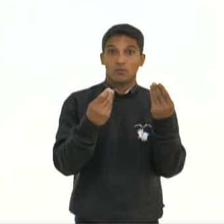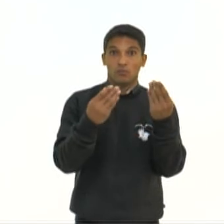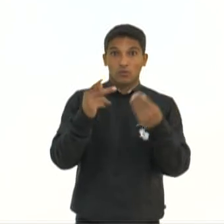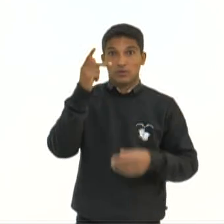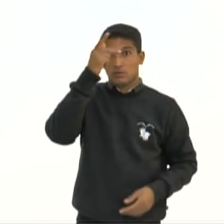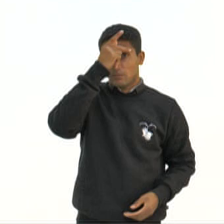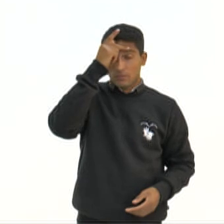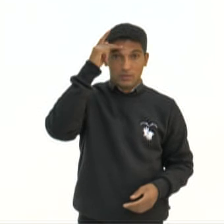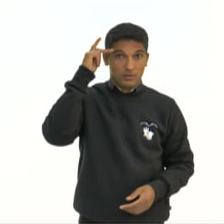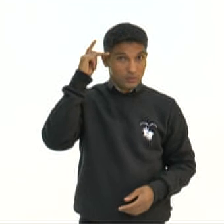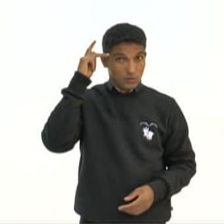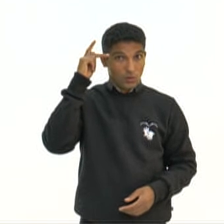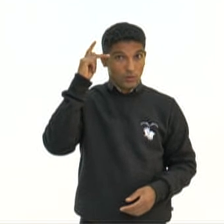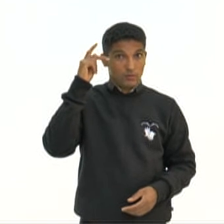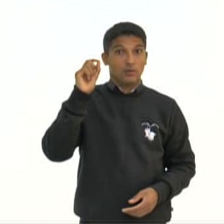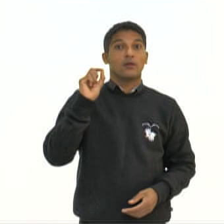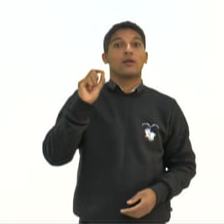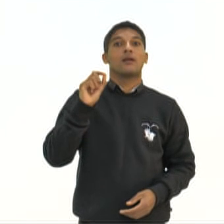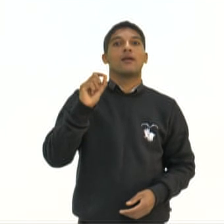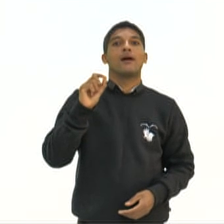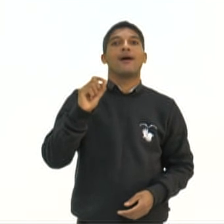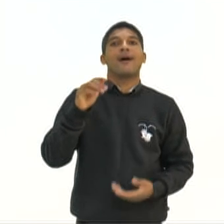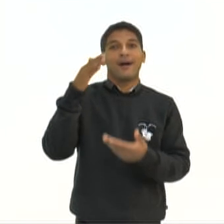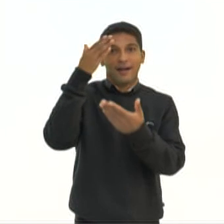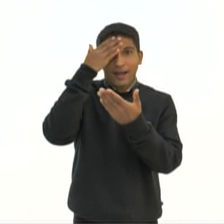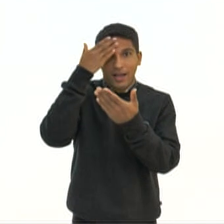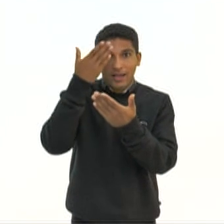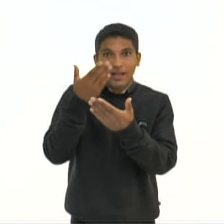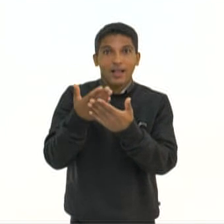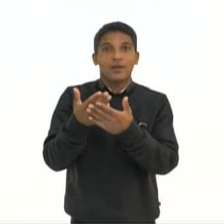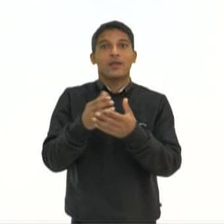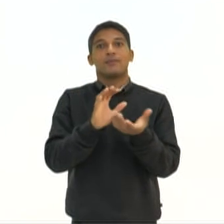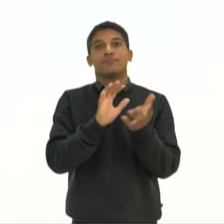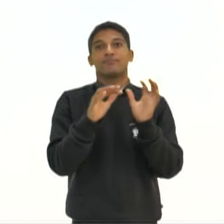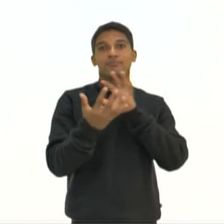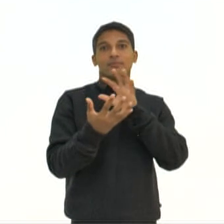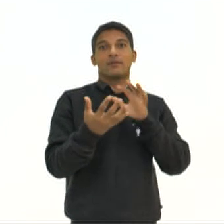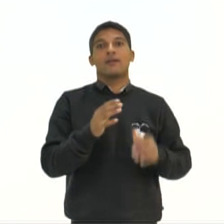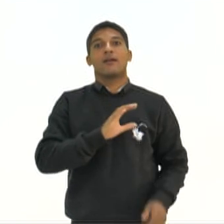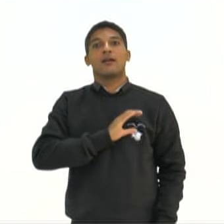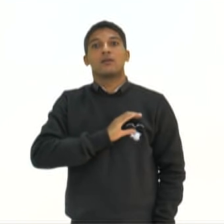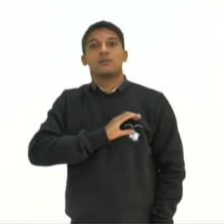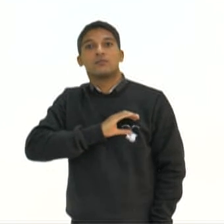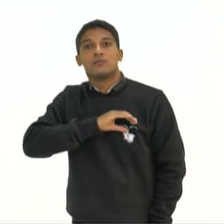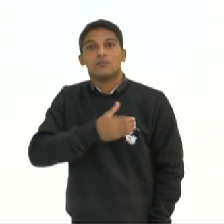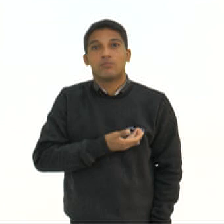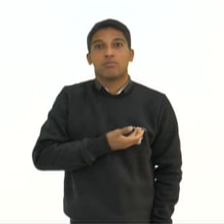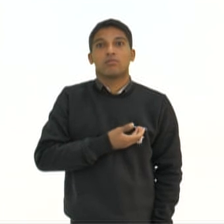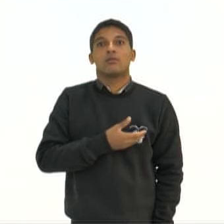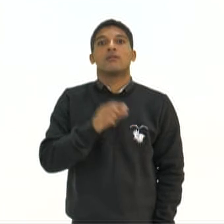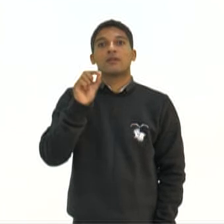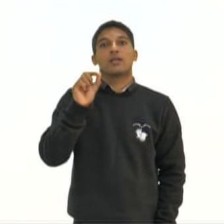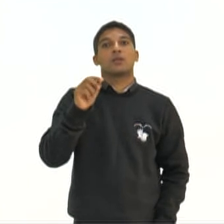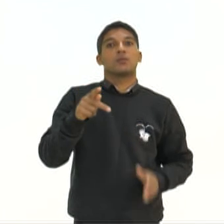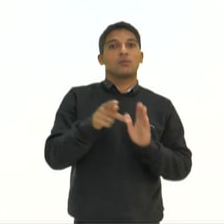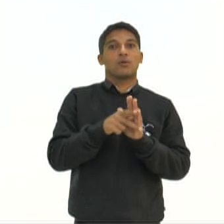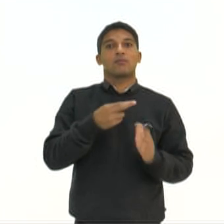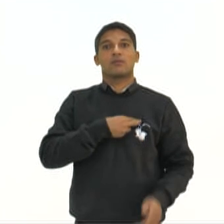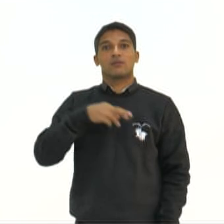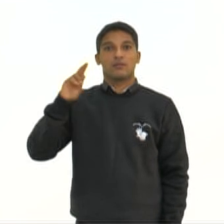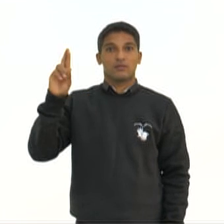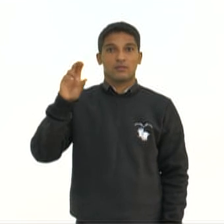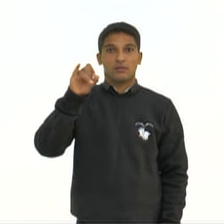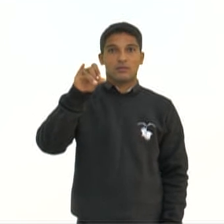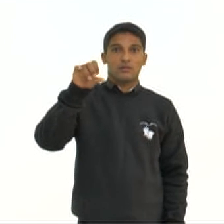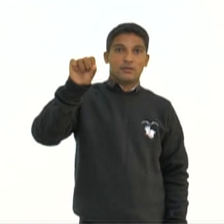com a expansão islâmica foram convertidas ao islamismo. Desse modo, nem todos os árabes são muçulmanos e nem